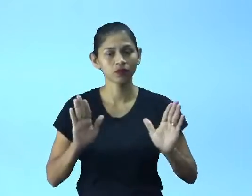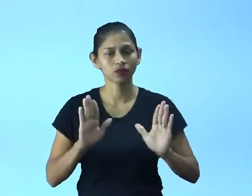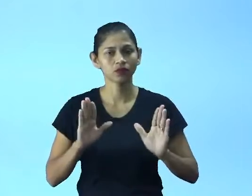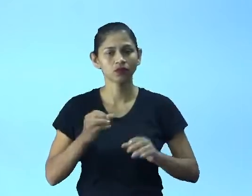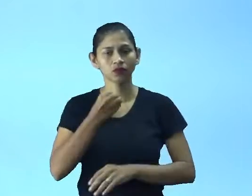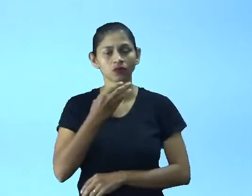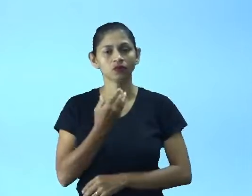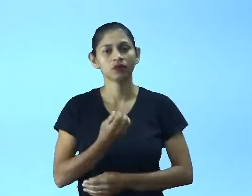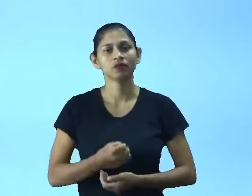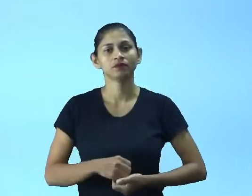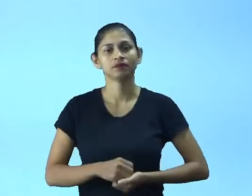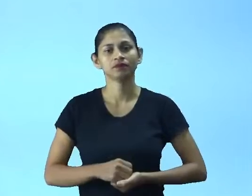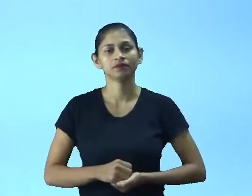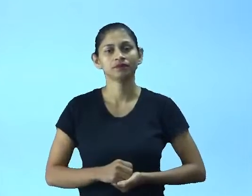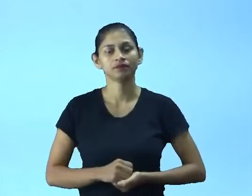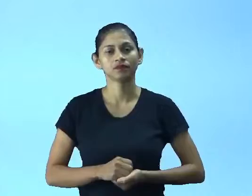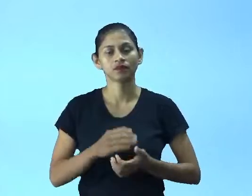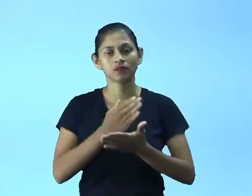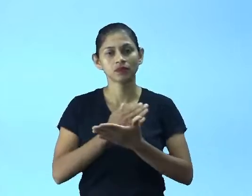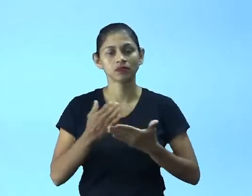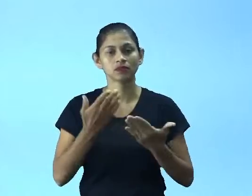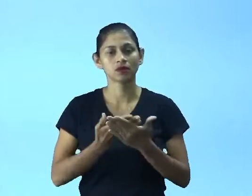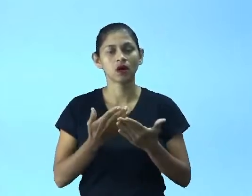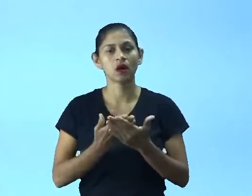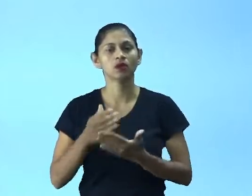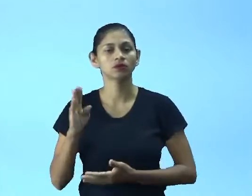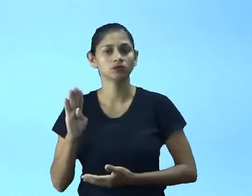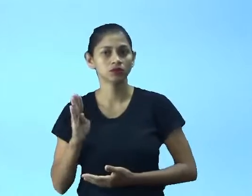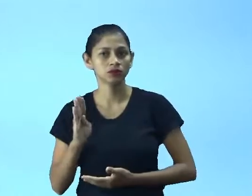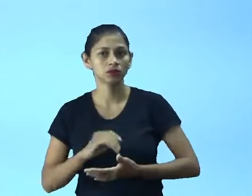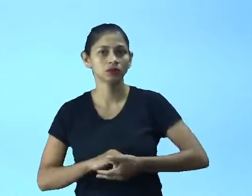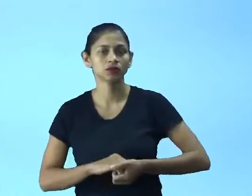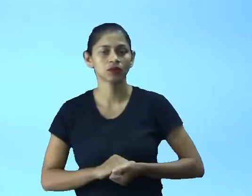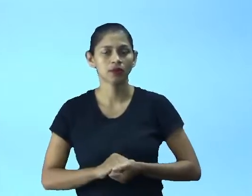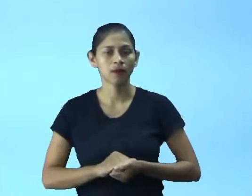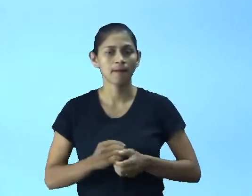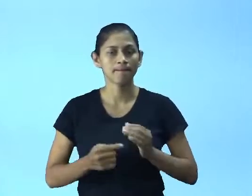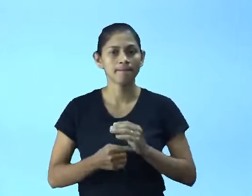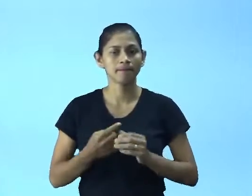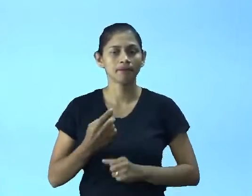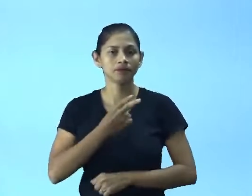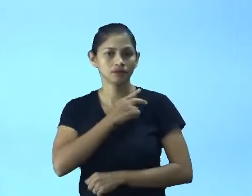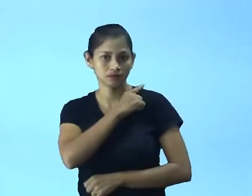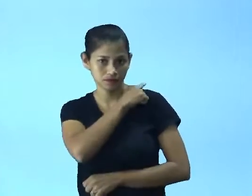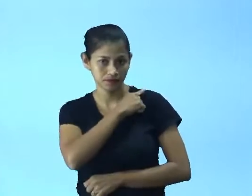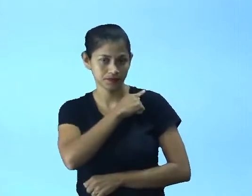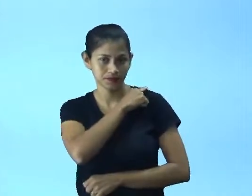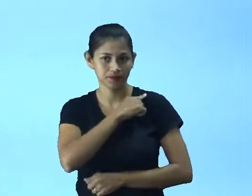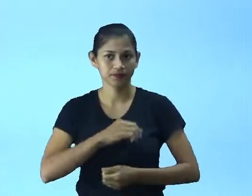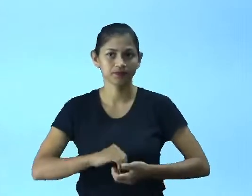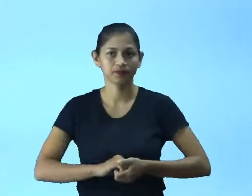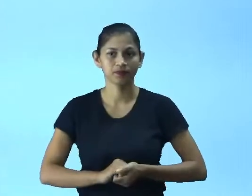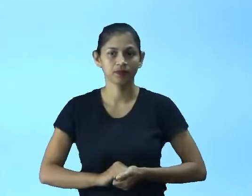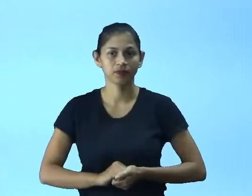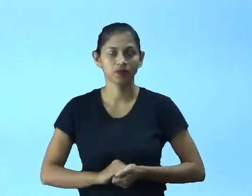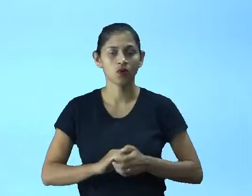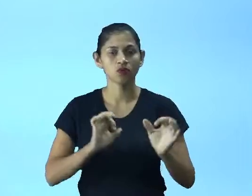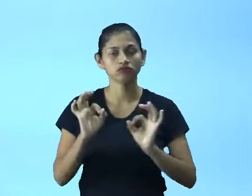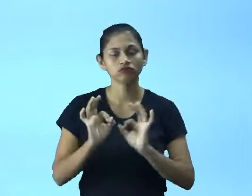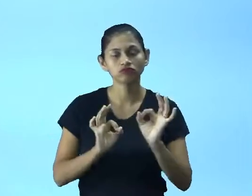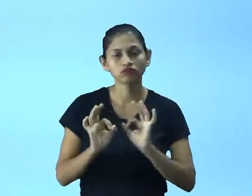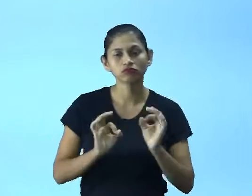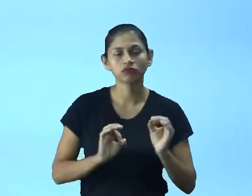Olá pessoal, tudo bem? Vamos iniciar nossa aula de Biologia da primeira série e hoje nosso tema é Organização e Funcionamento